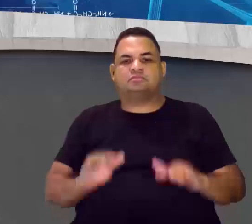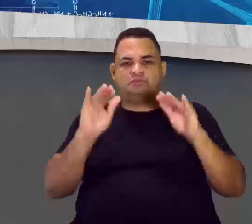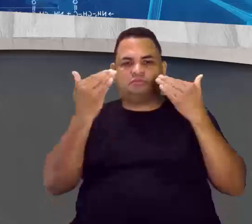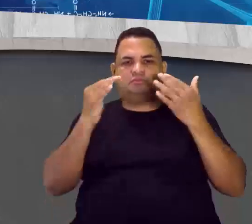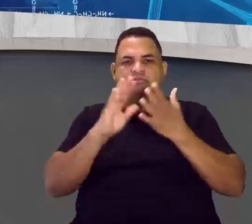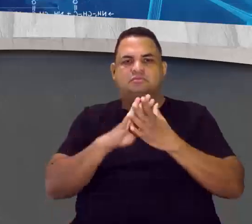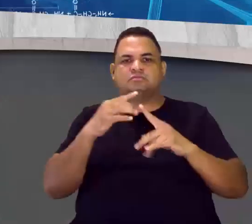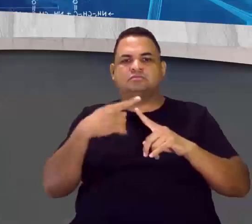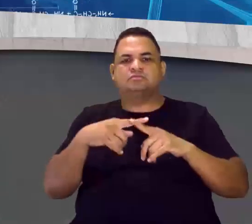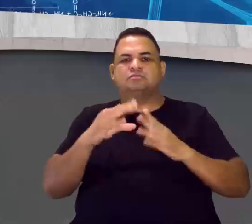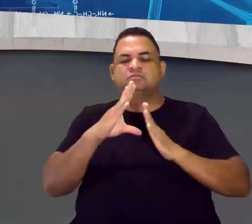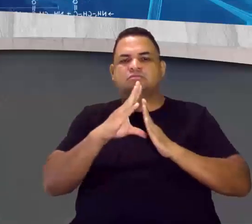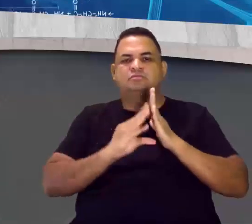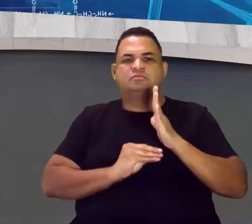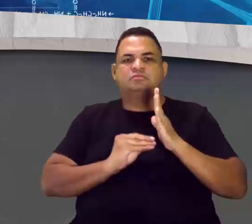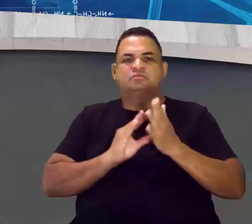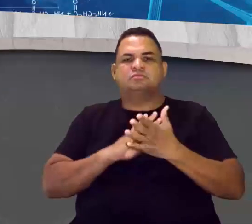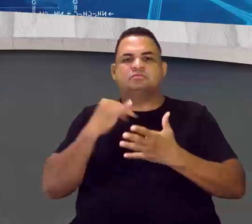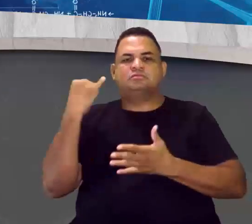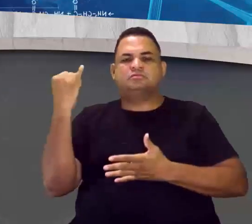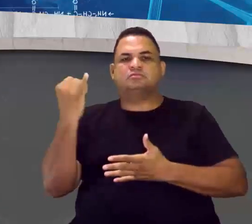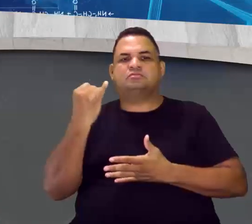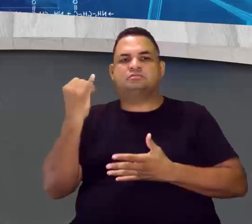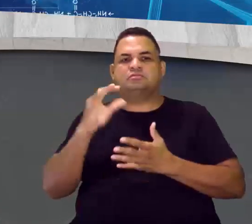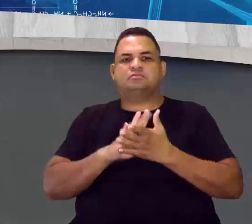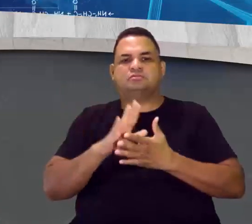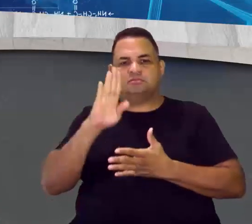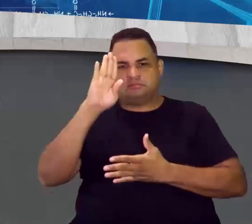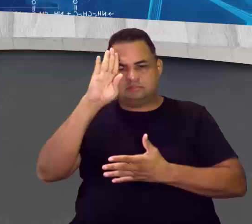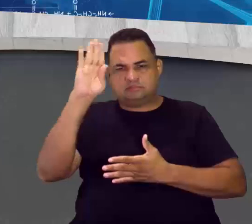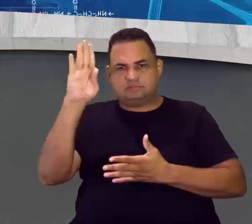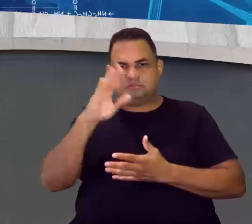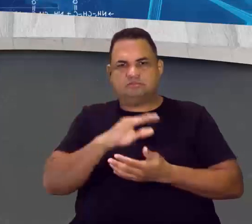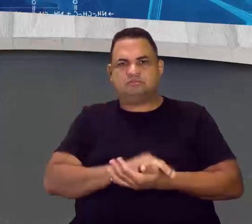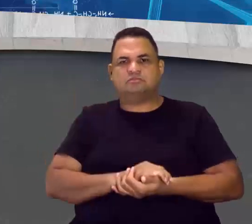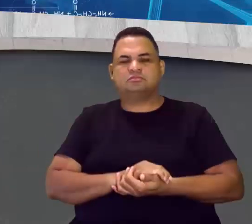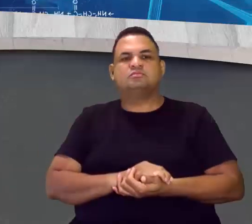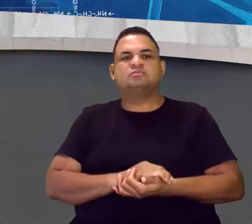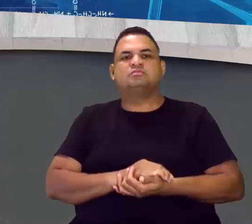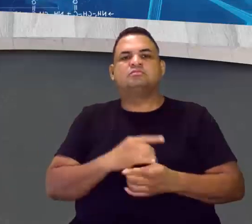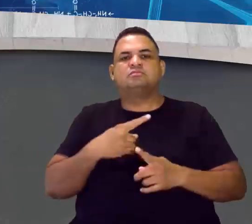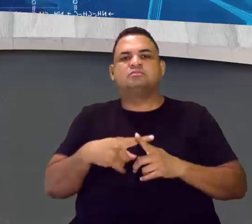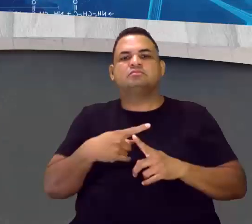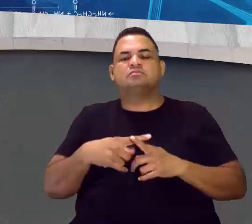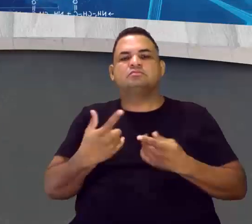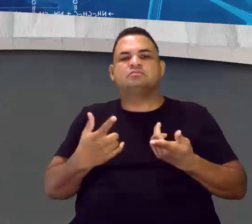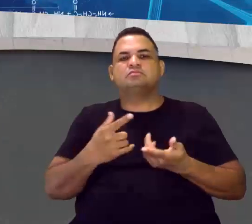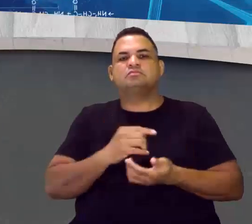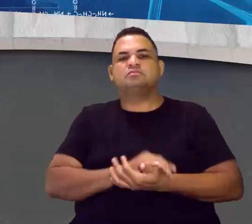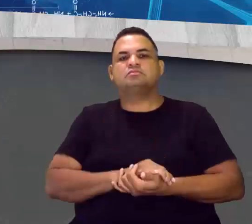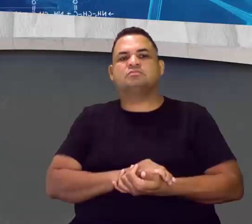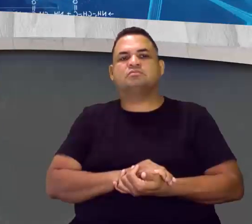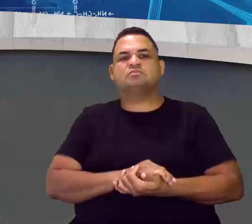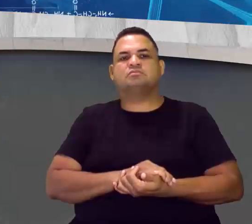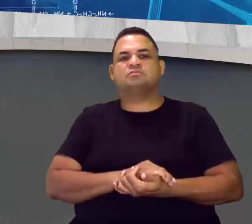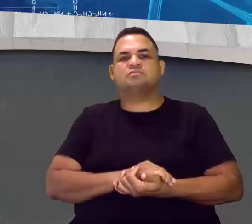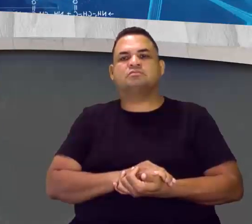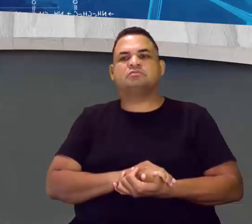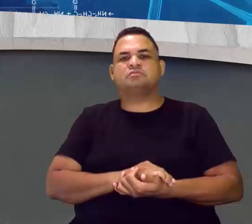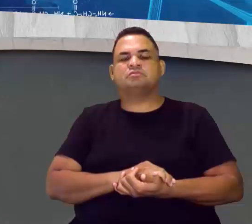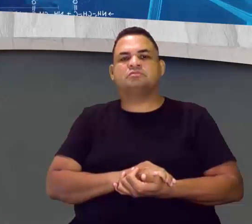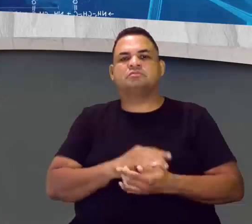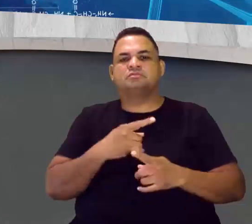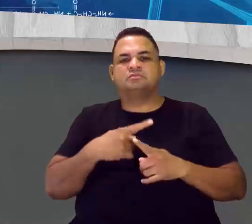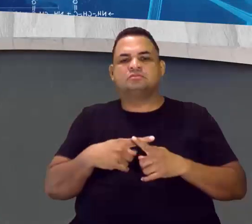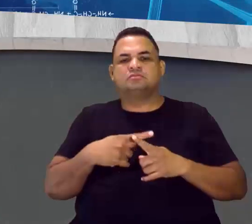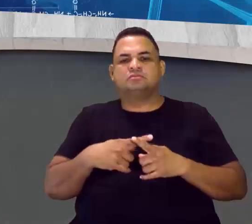esse conteúdo ele é de suma importância, principalmente, você viu no caso, por que a água deixa que os insetos flutuem,